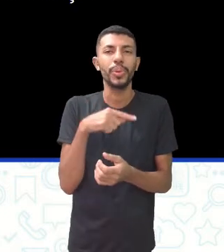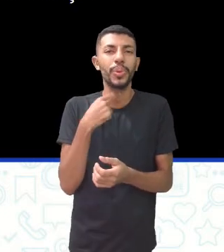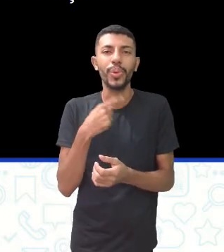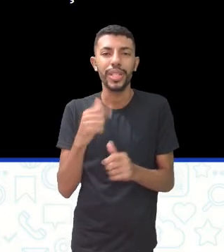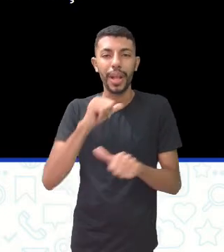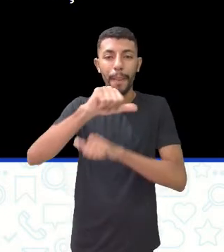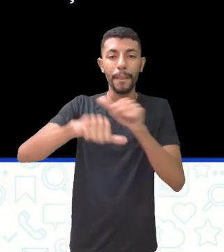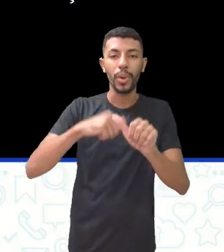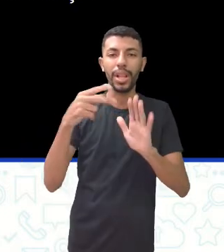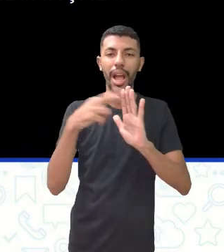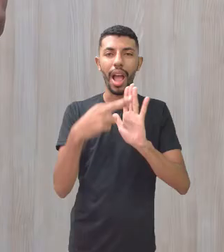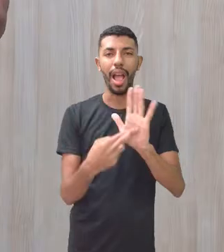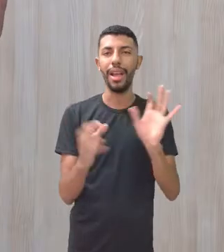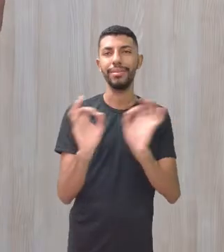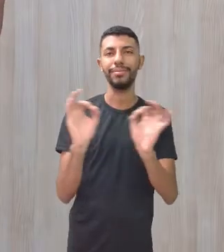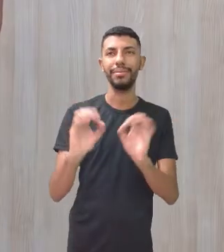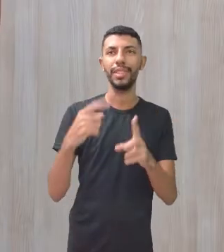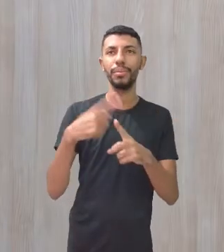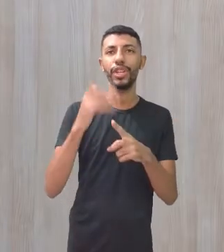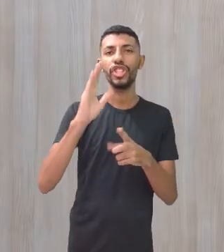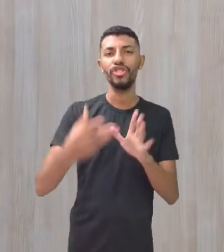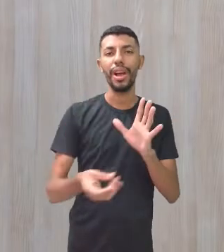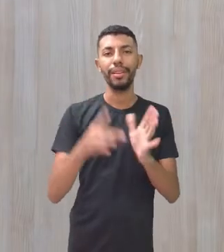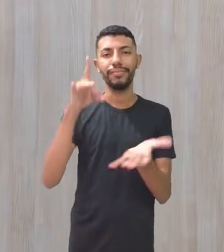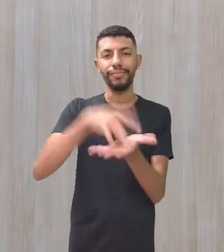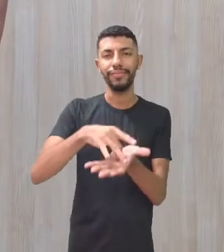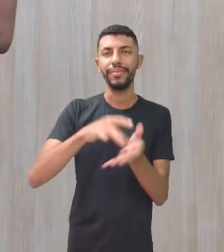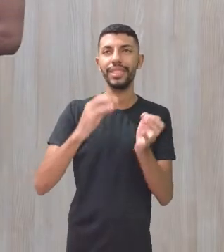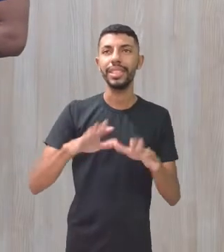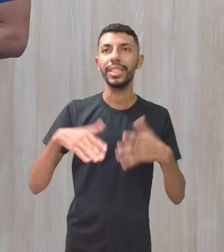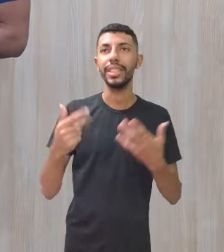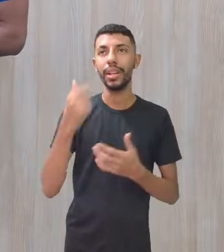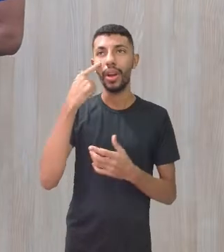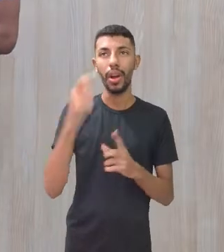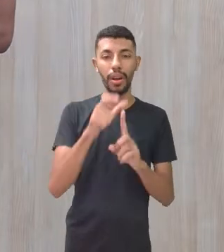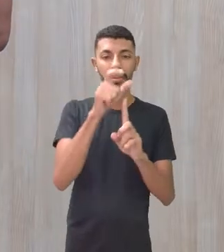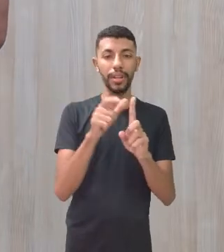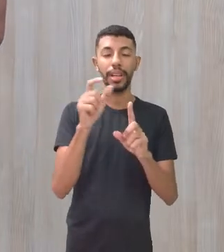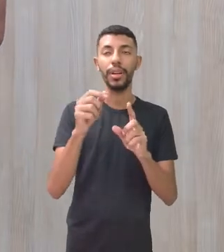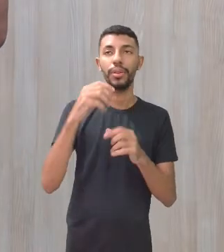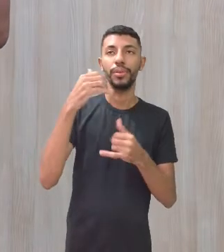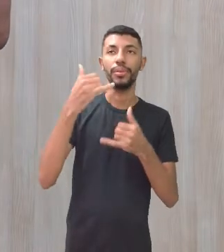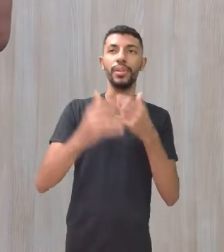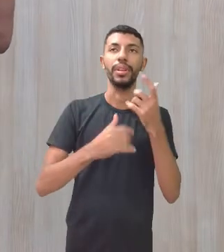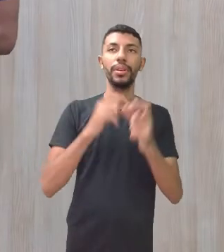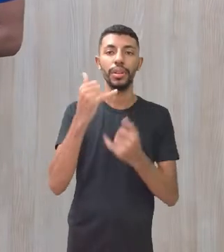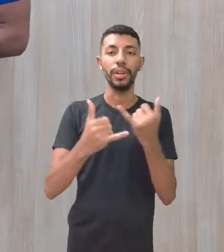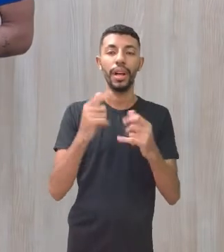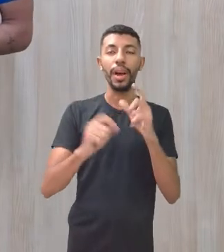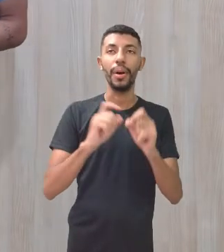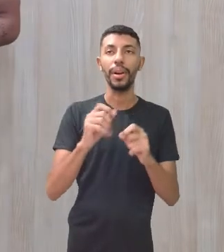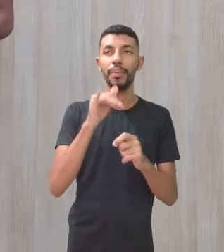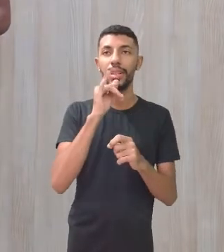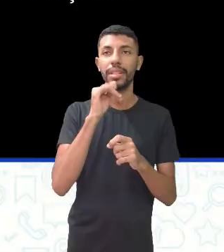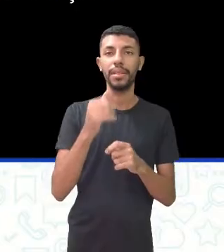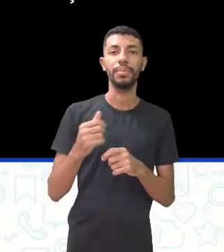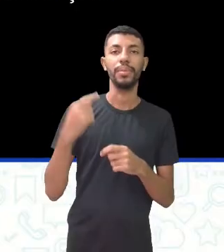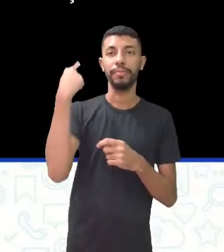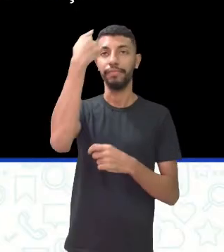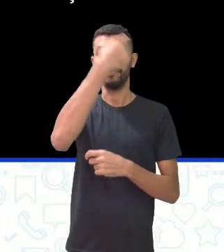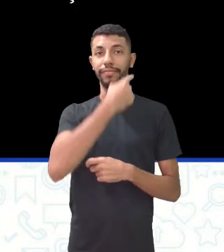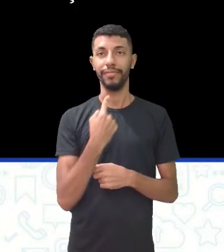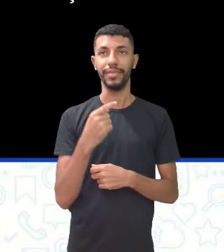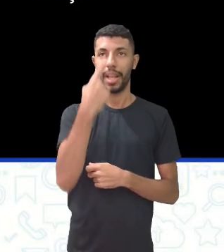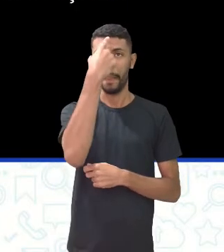muito as regras, né? Porque ele já vem lá estabelecido. Então o jogador é uma cabeça redonda e amarela, que vocês estão vendo ali na imagem